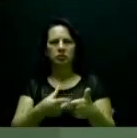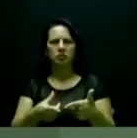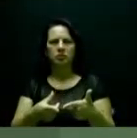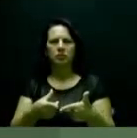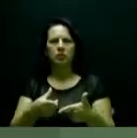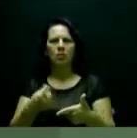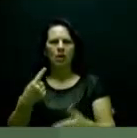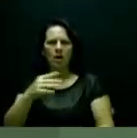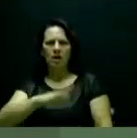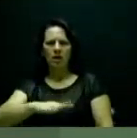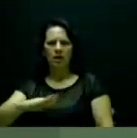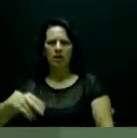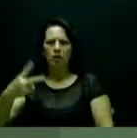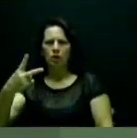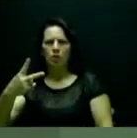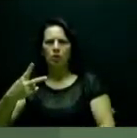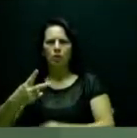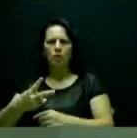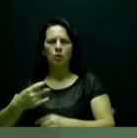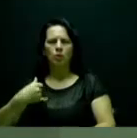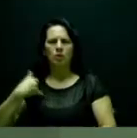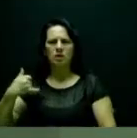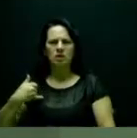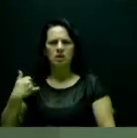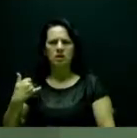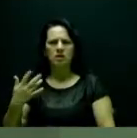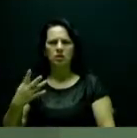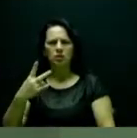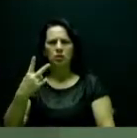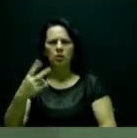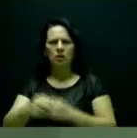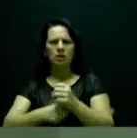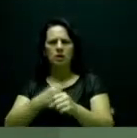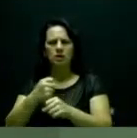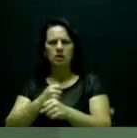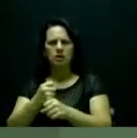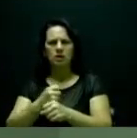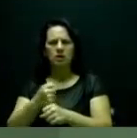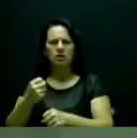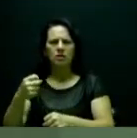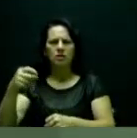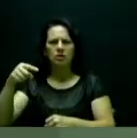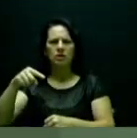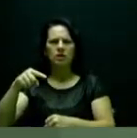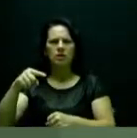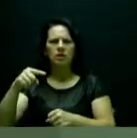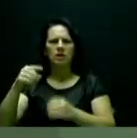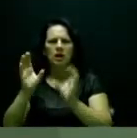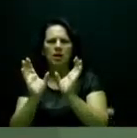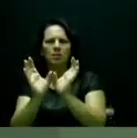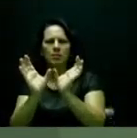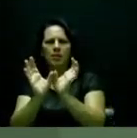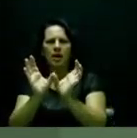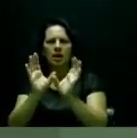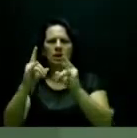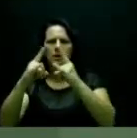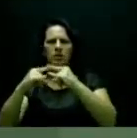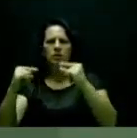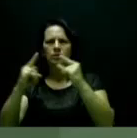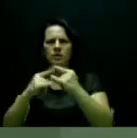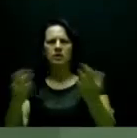uma criança, 2 anos esperando, consegue uma vaga na PAI de São Vicente hoje e corre o risco, vereador Doda, de